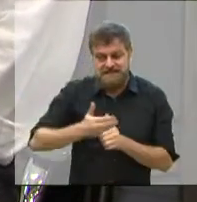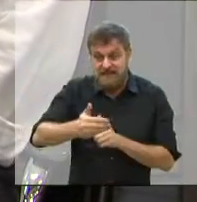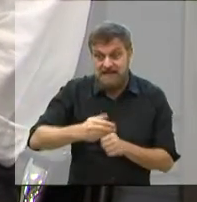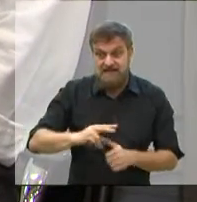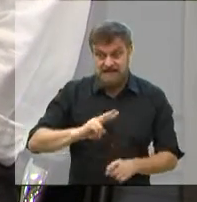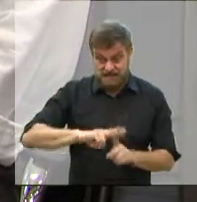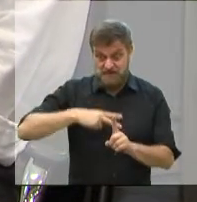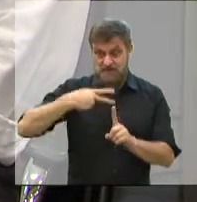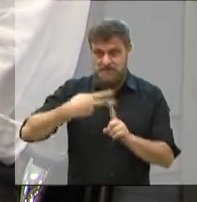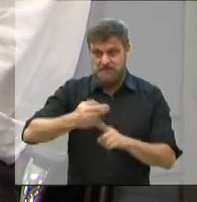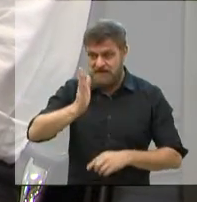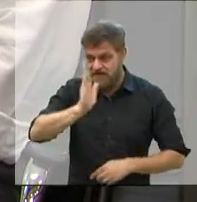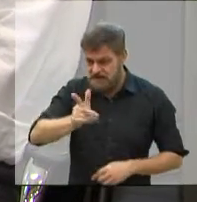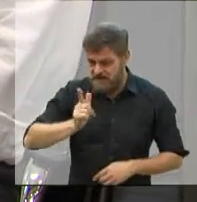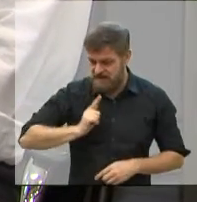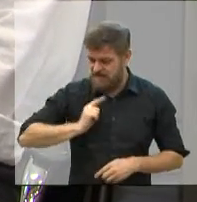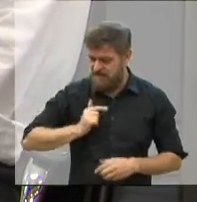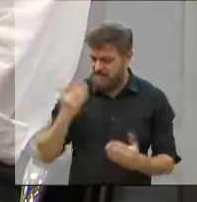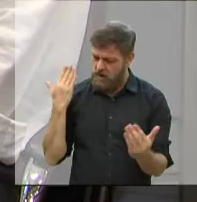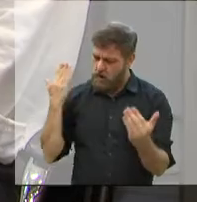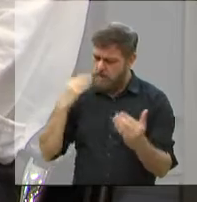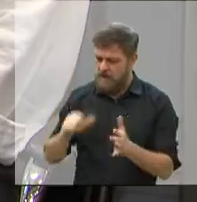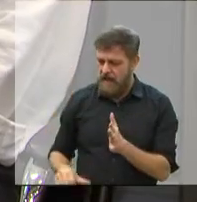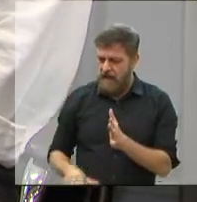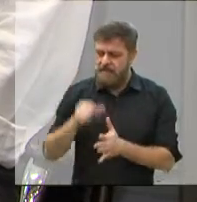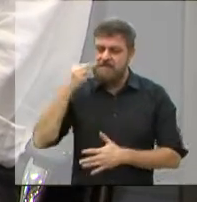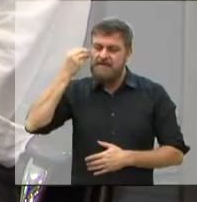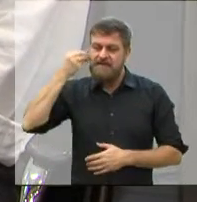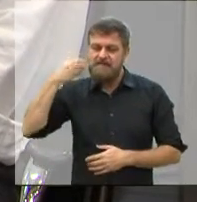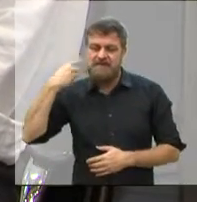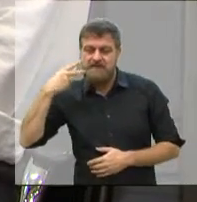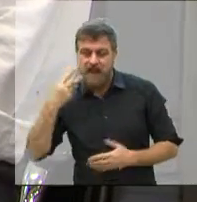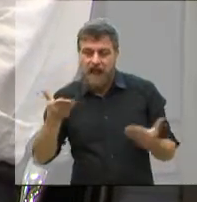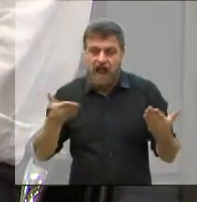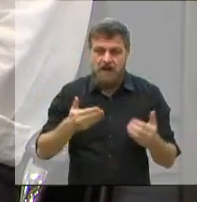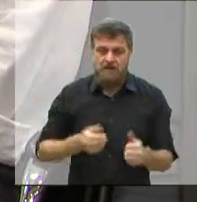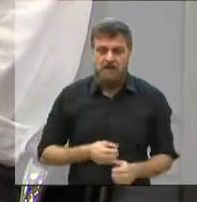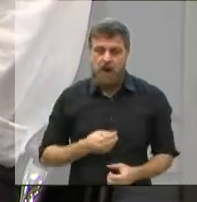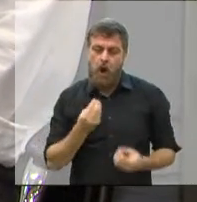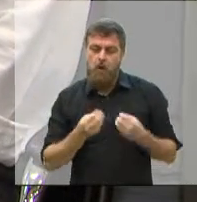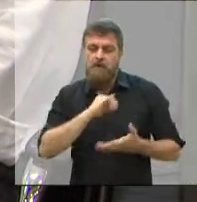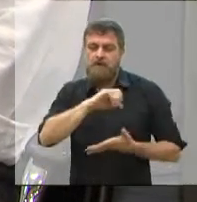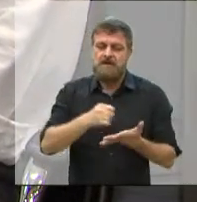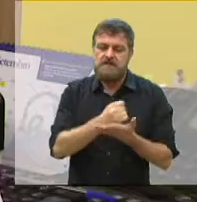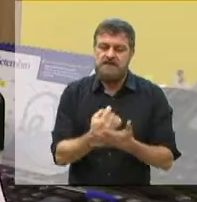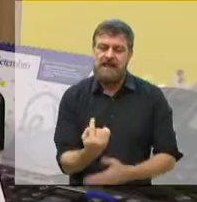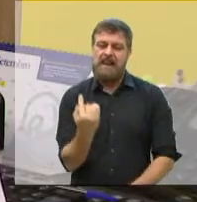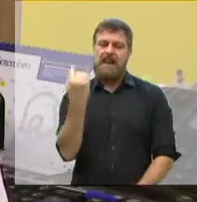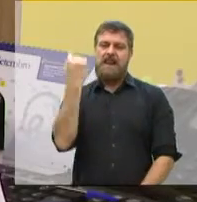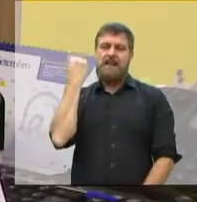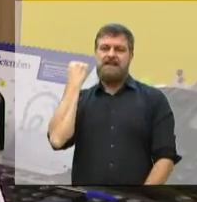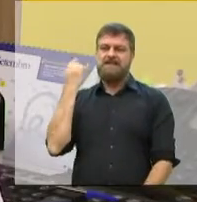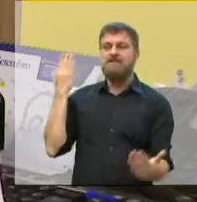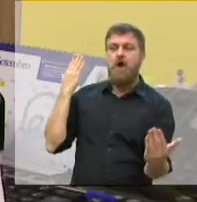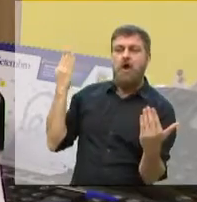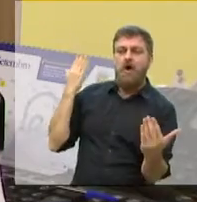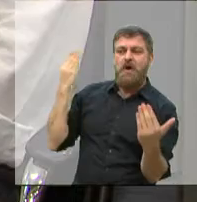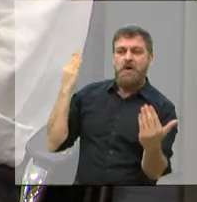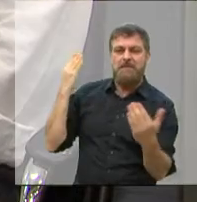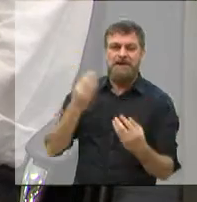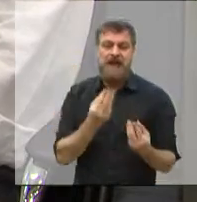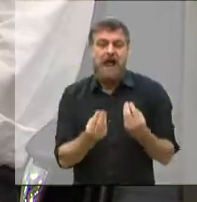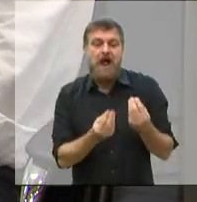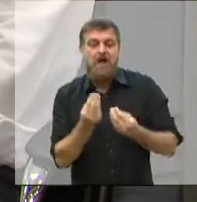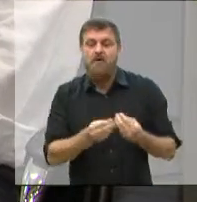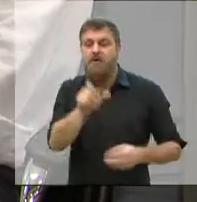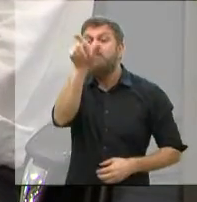né? Teve uma evolução do primeiro para o segundo? Como que era o Jorge da Farmácia lá atrás, no primeiro mandato? Como que ele